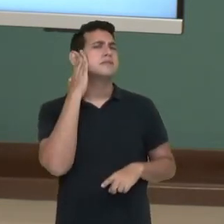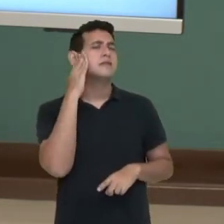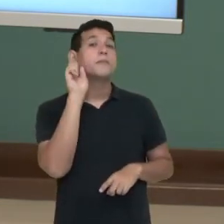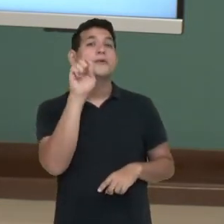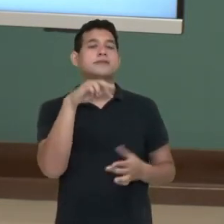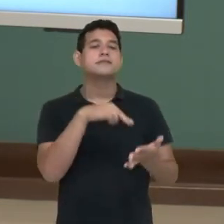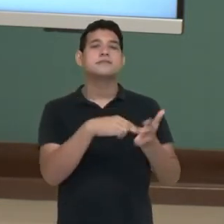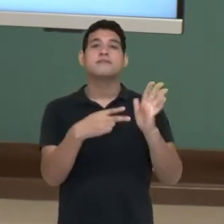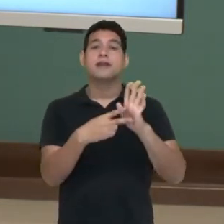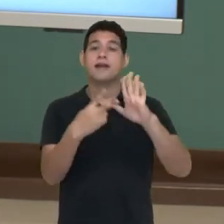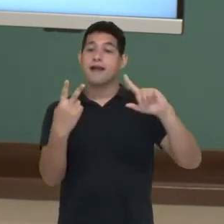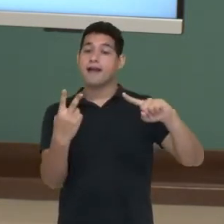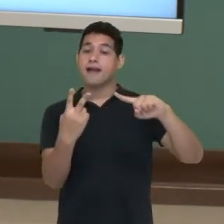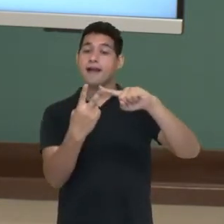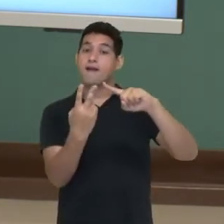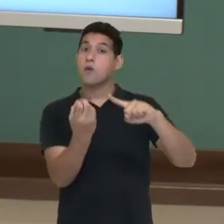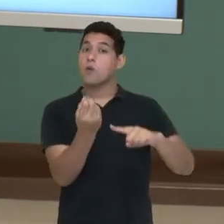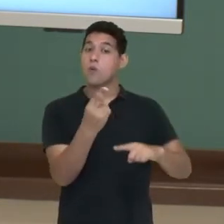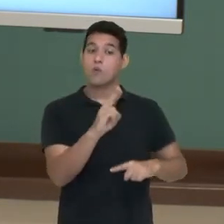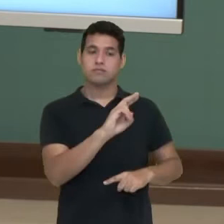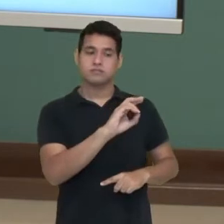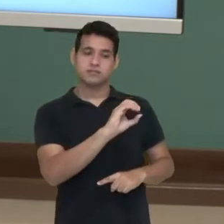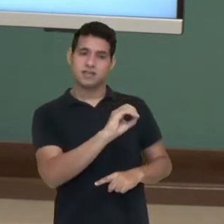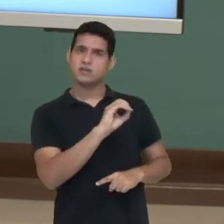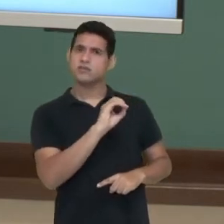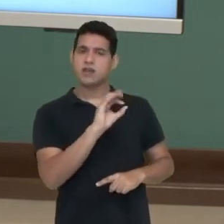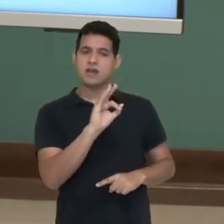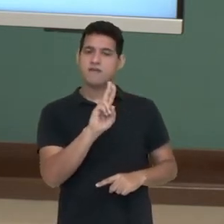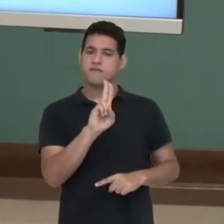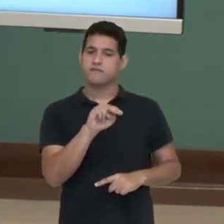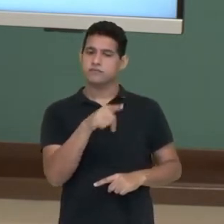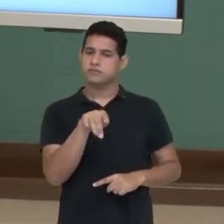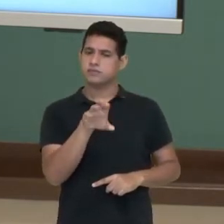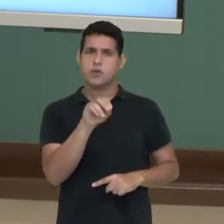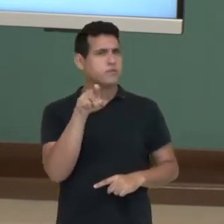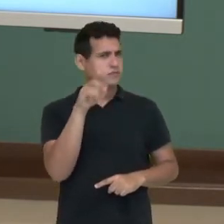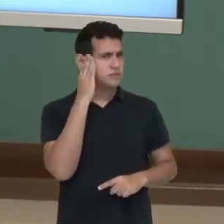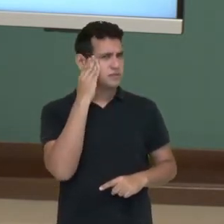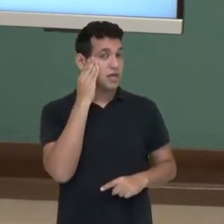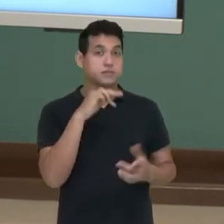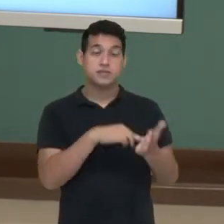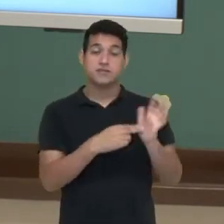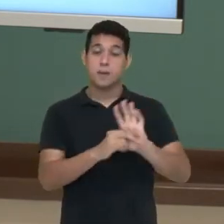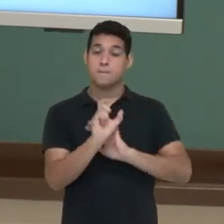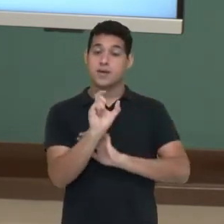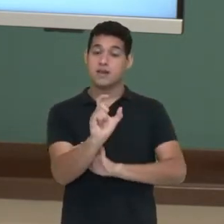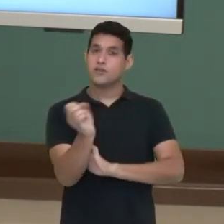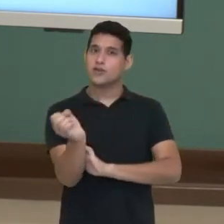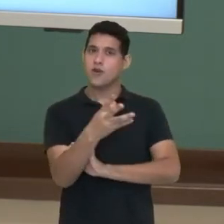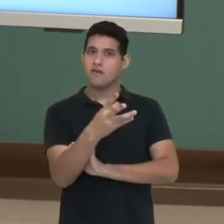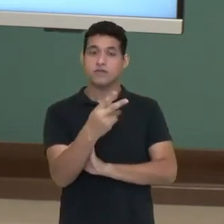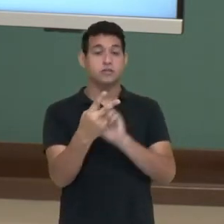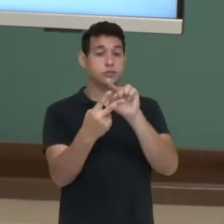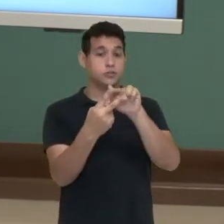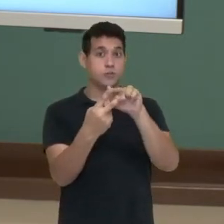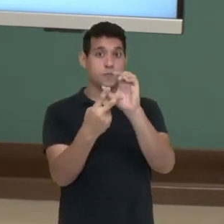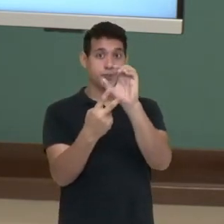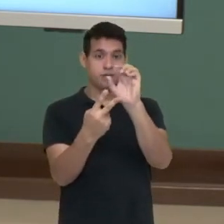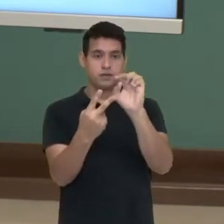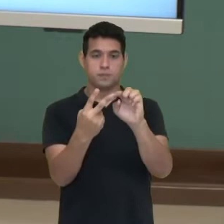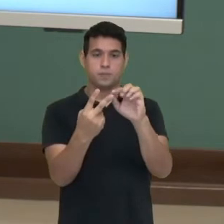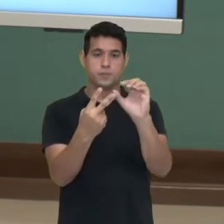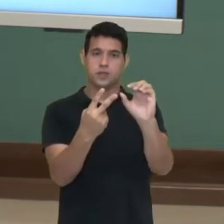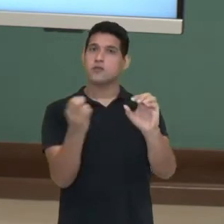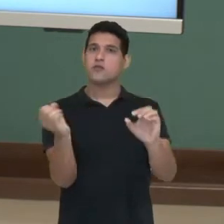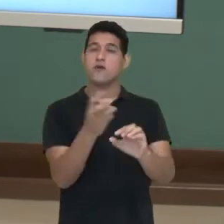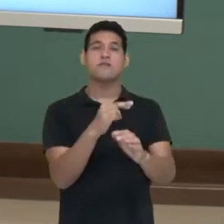é a raiz ou zero de uma função? Então são palavrinhas novas aí, são duas palavrinhas que